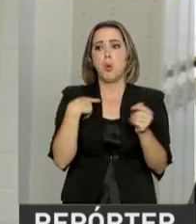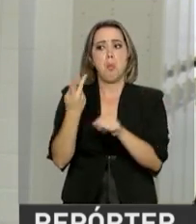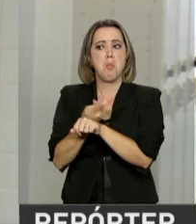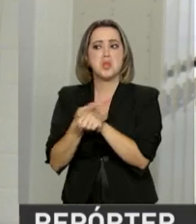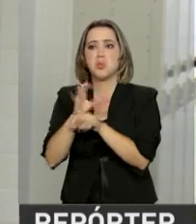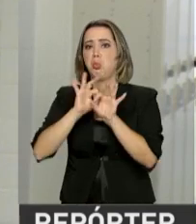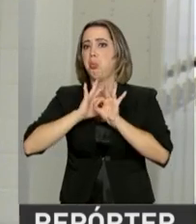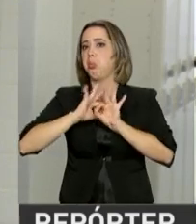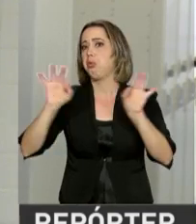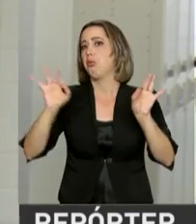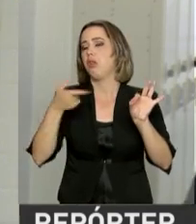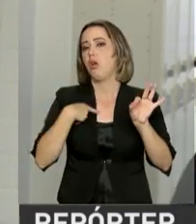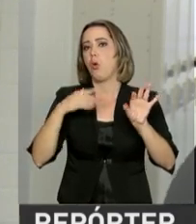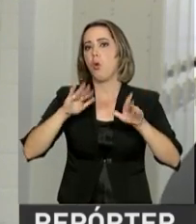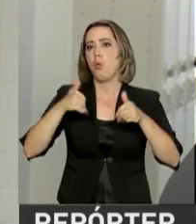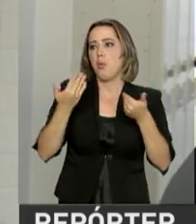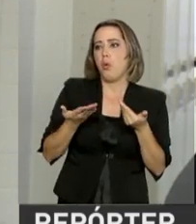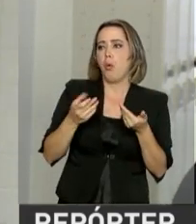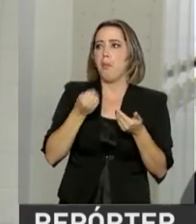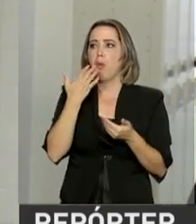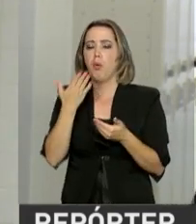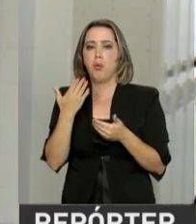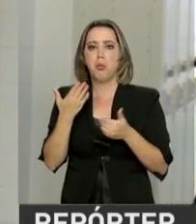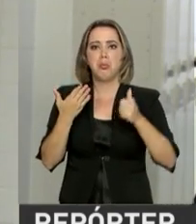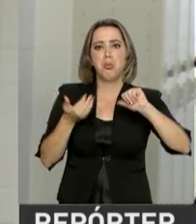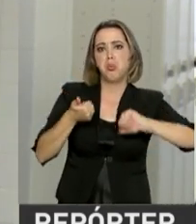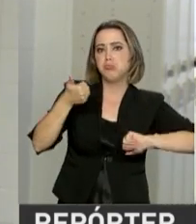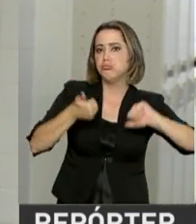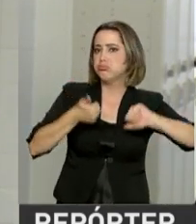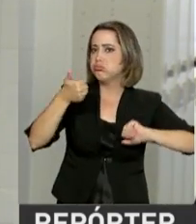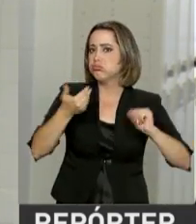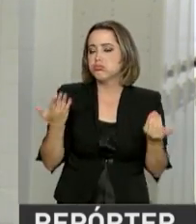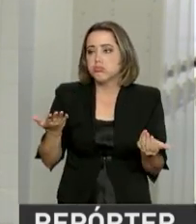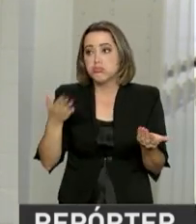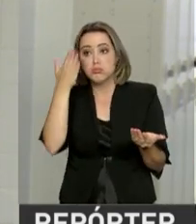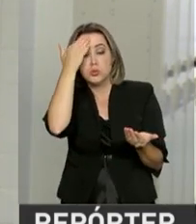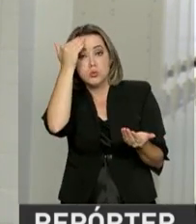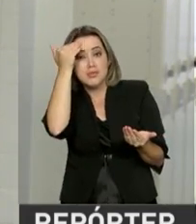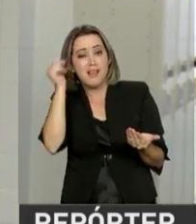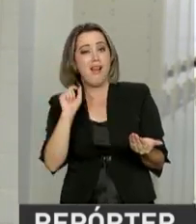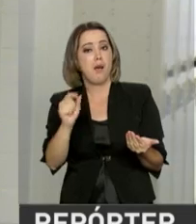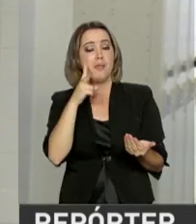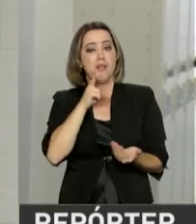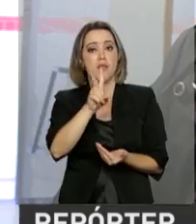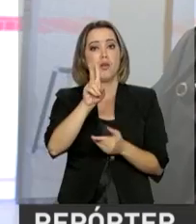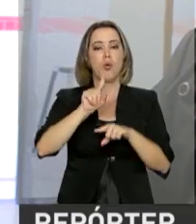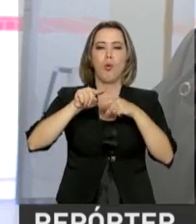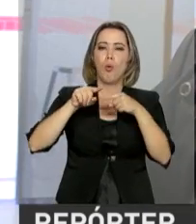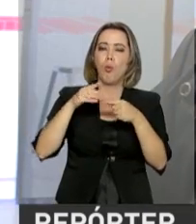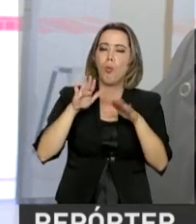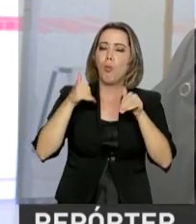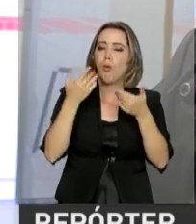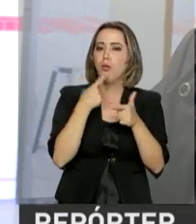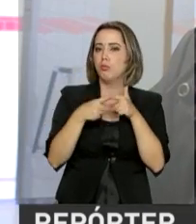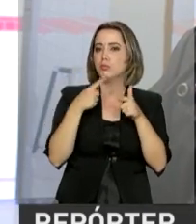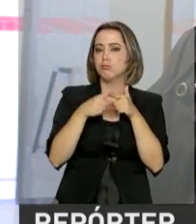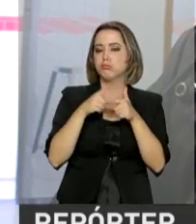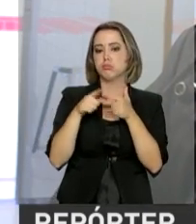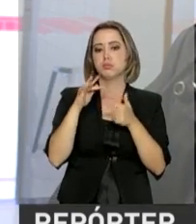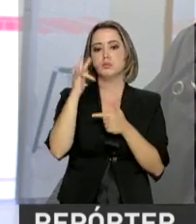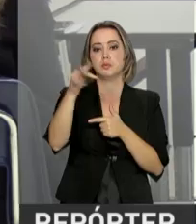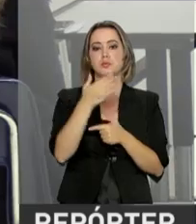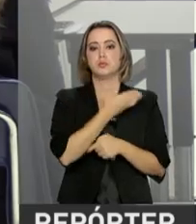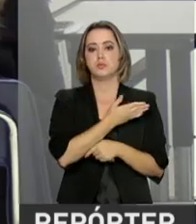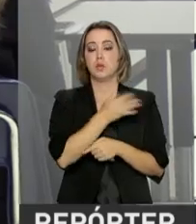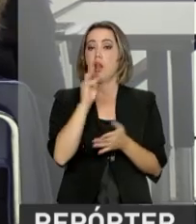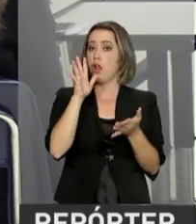pesquisar quais são os pós e os contras, sem ver realmente o que é que vai afetar futuramente. Lismara casou com um americano e